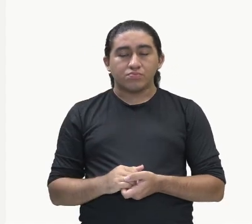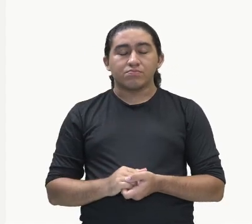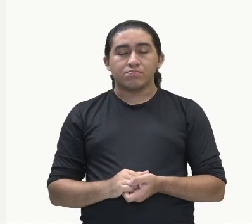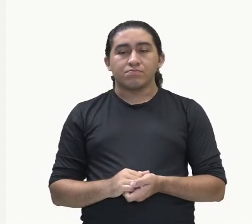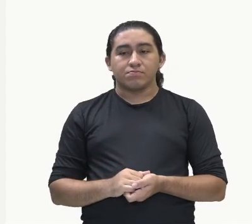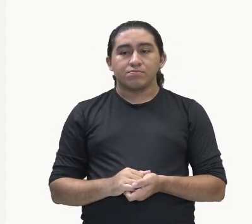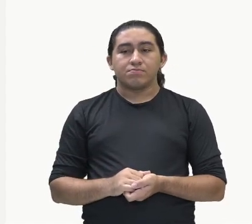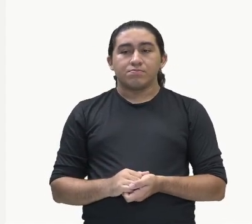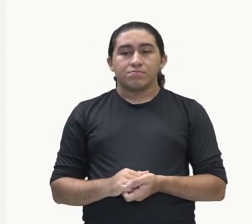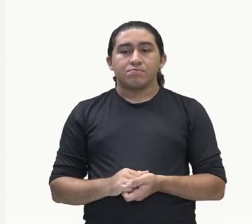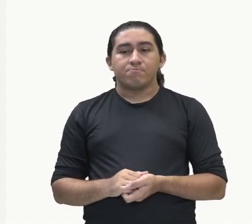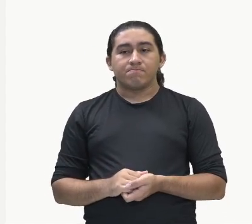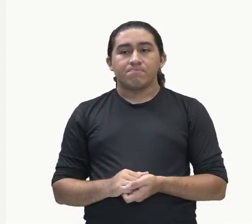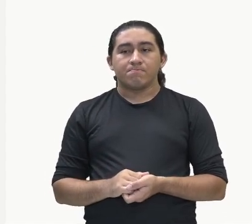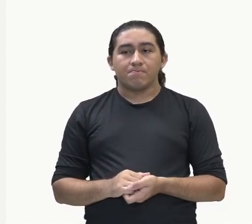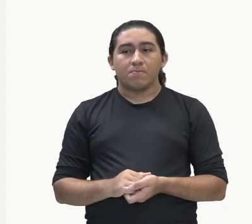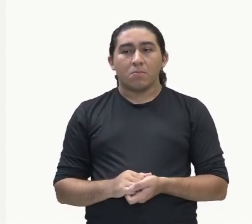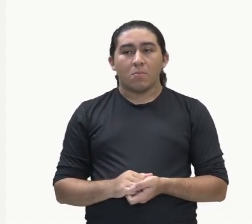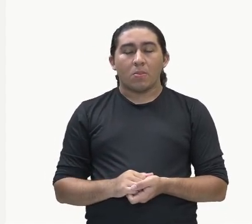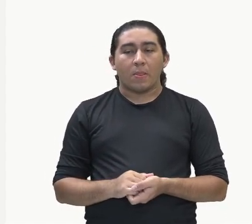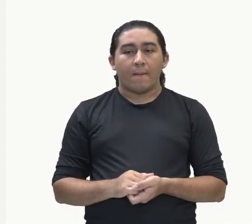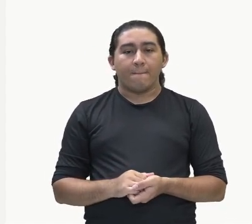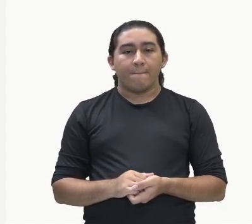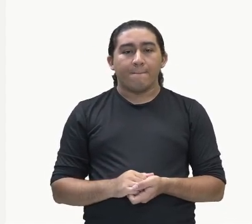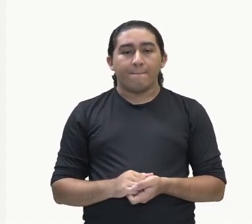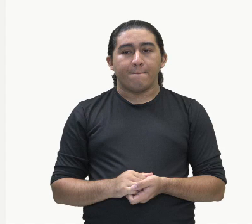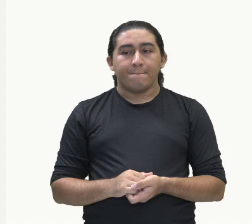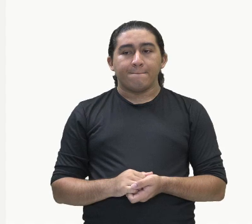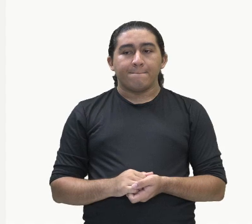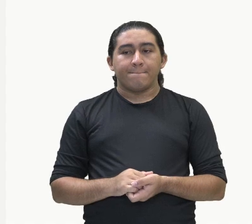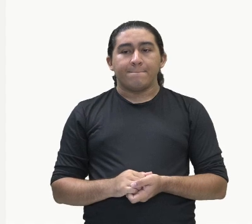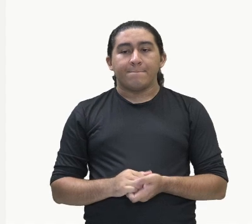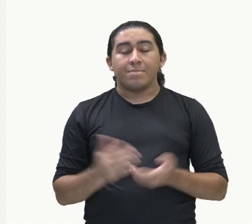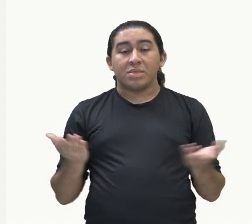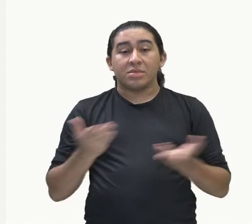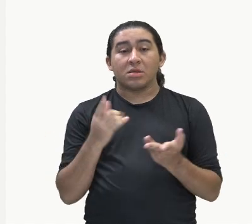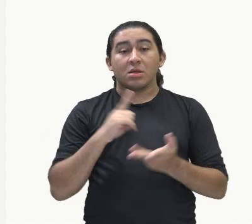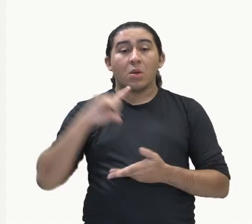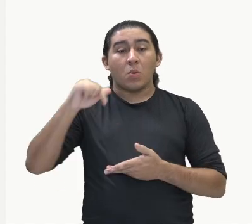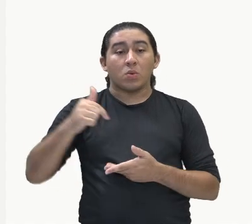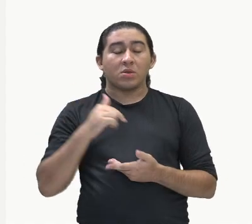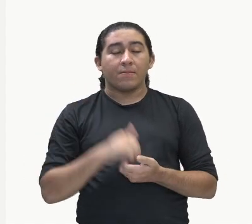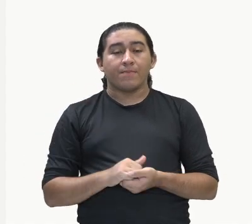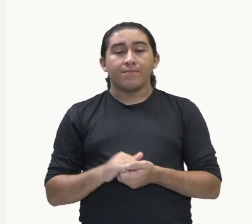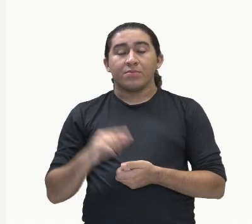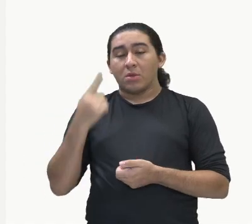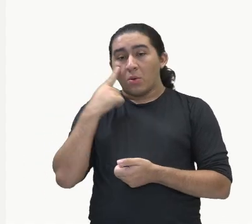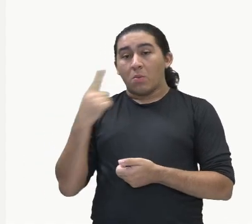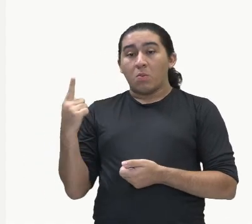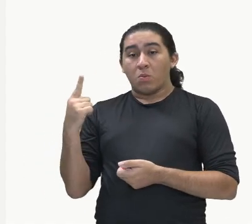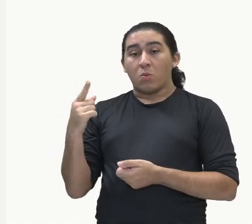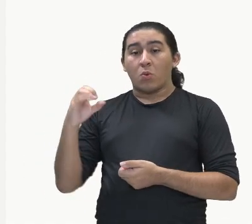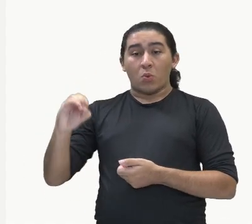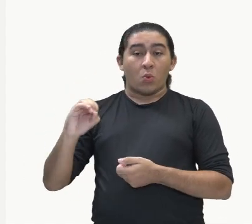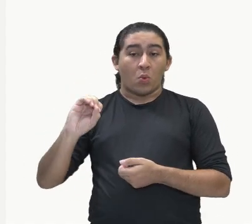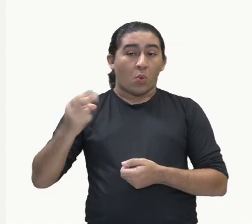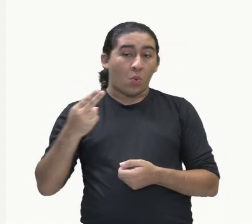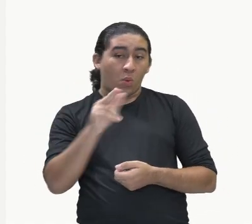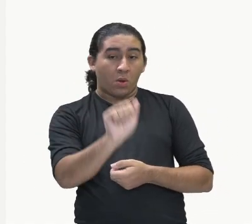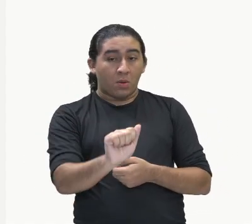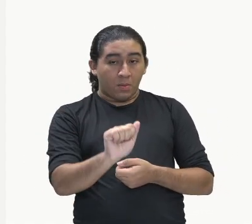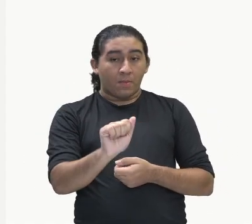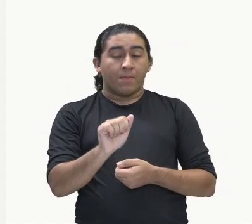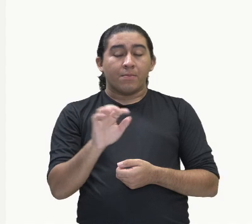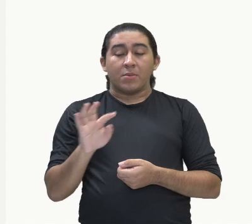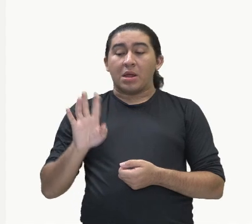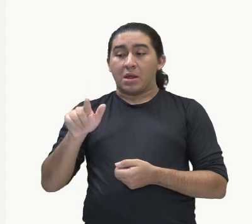sua memória, que é muito boa. E agora nós temos o seguinte, que pode ser o, a, os, as,